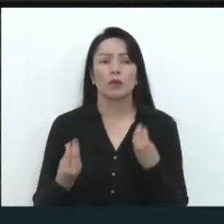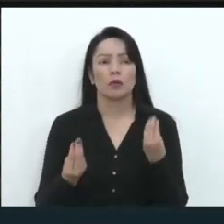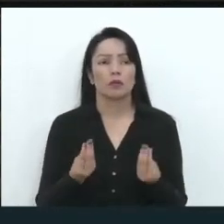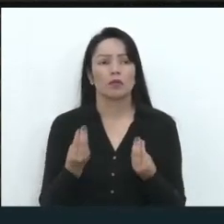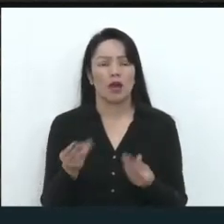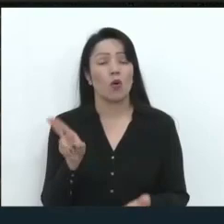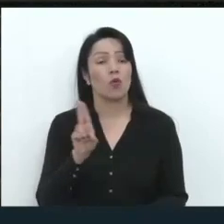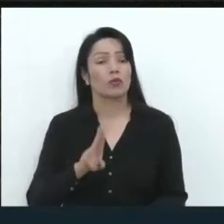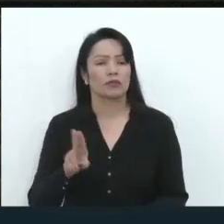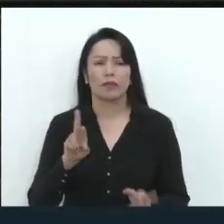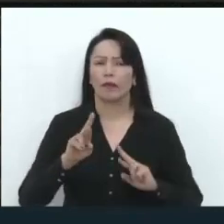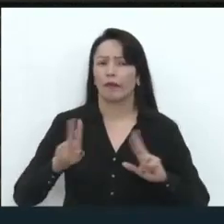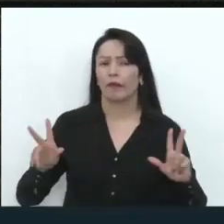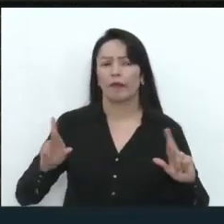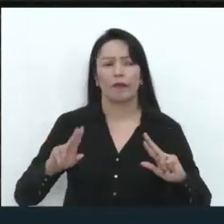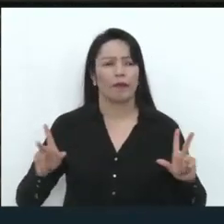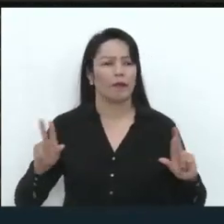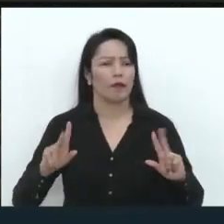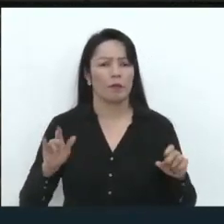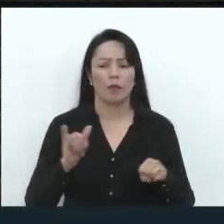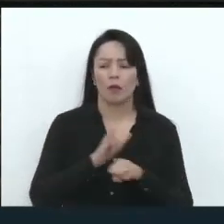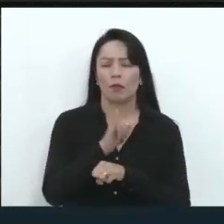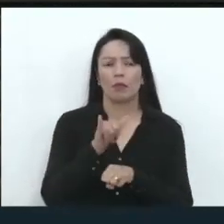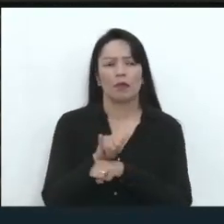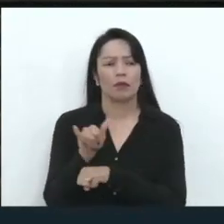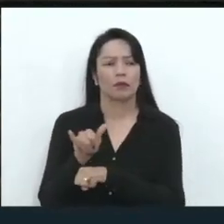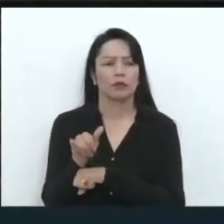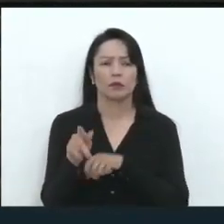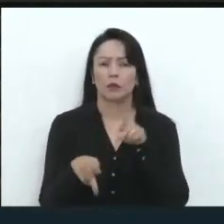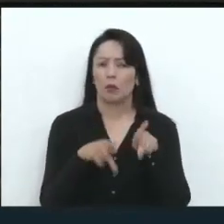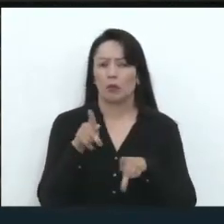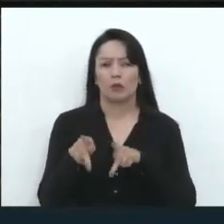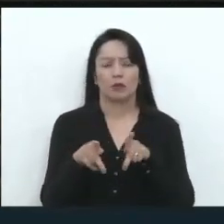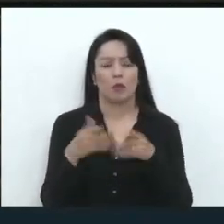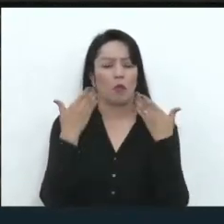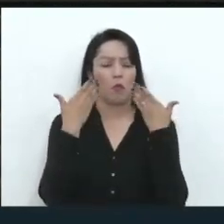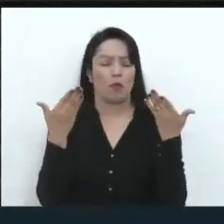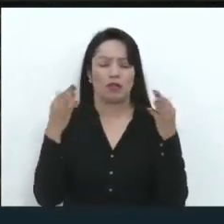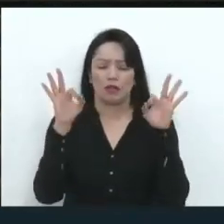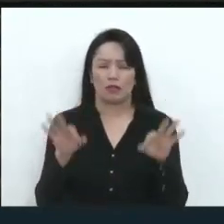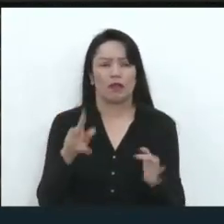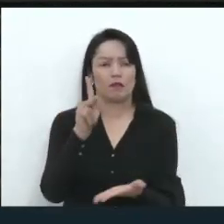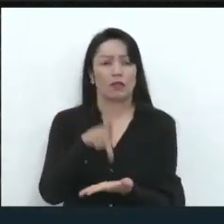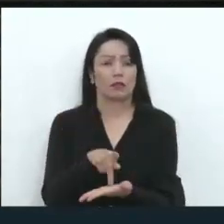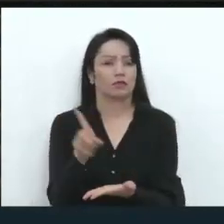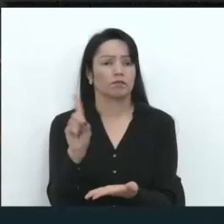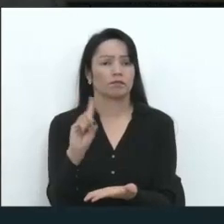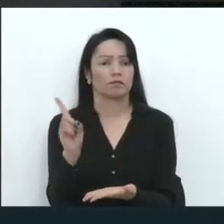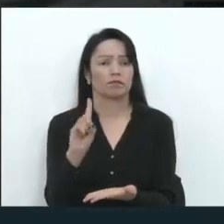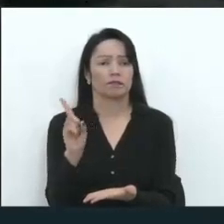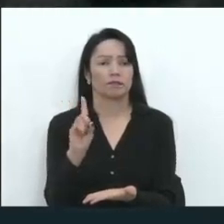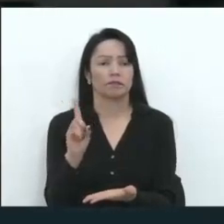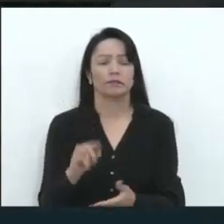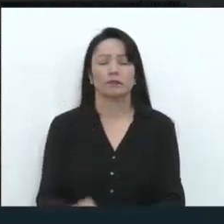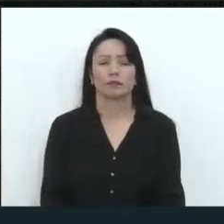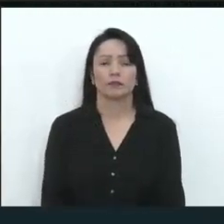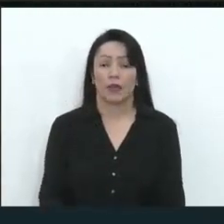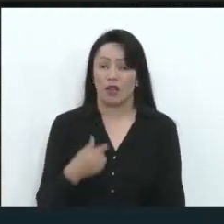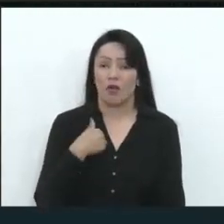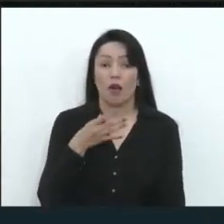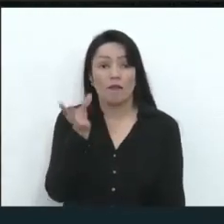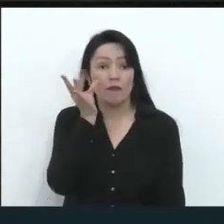de mecanismos para enganar a população e não retrata a real verdade dos fatos. E eu